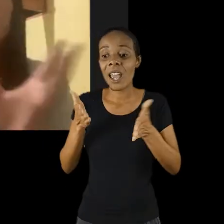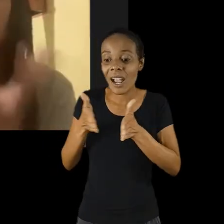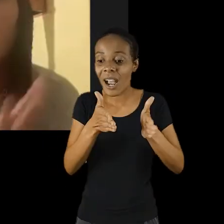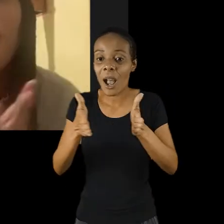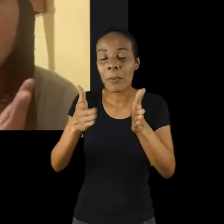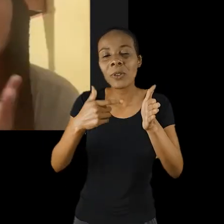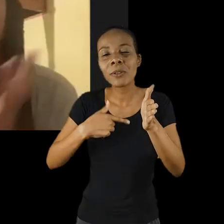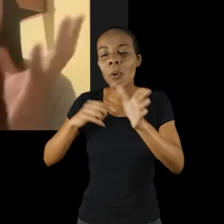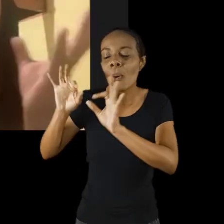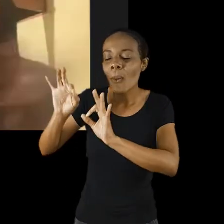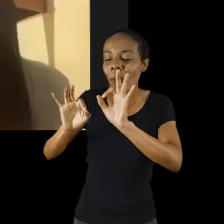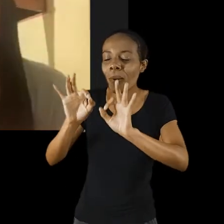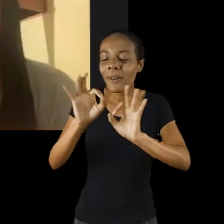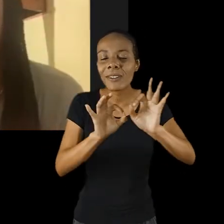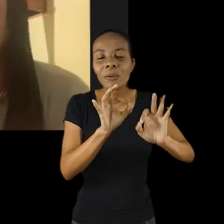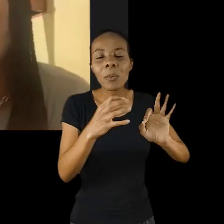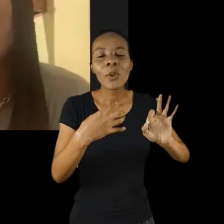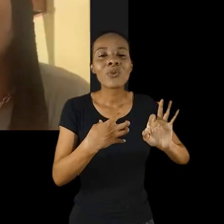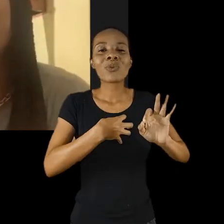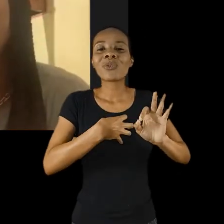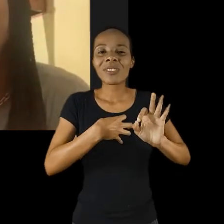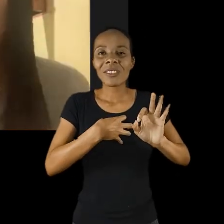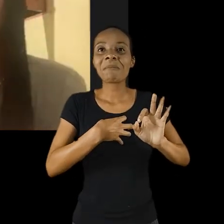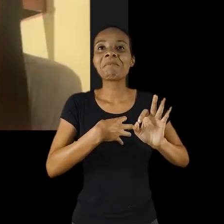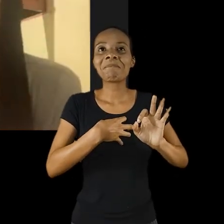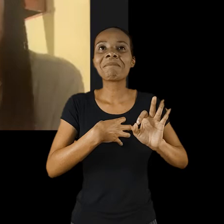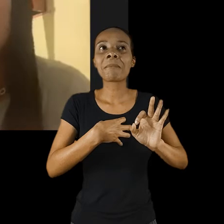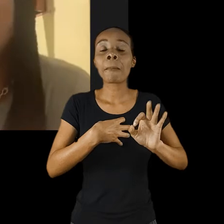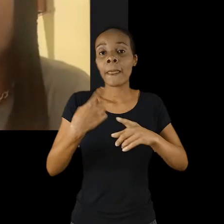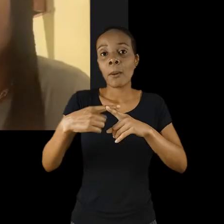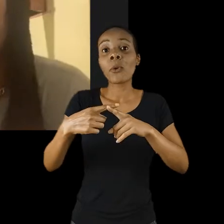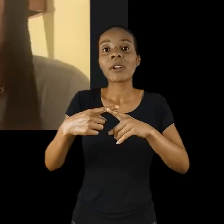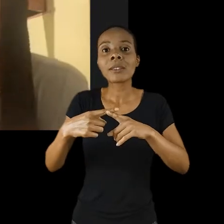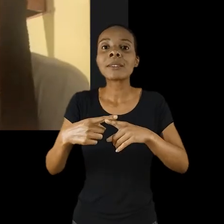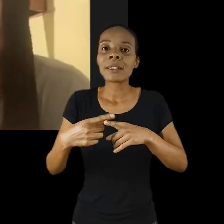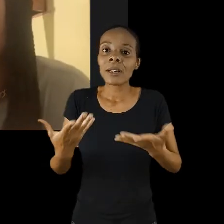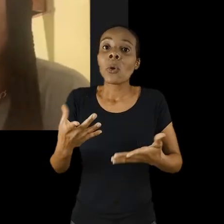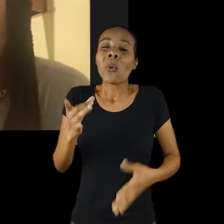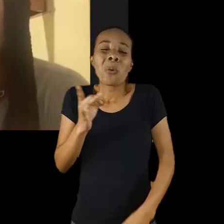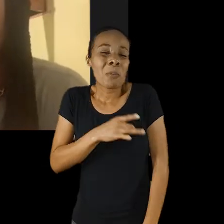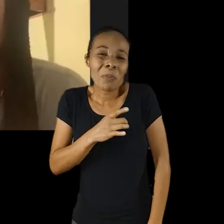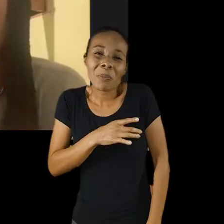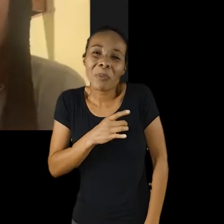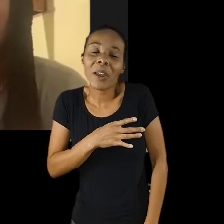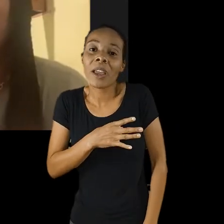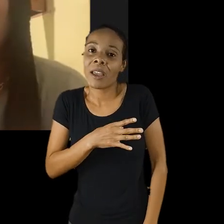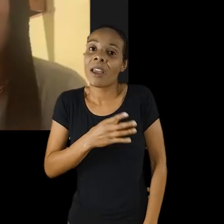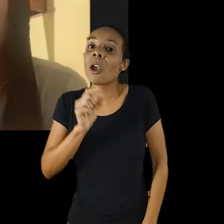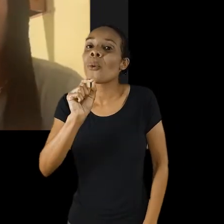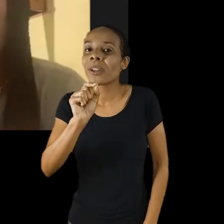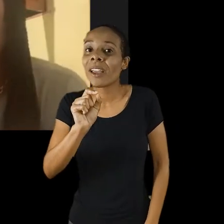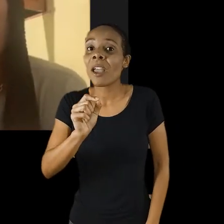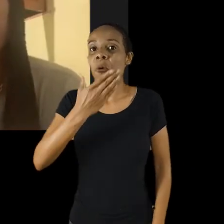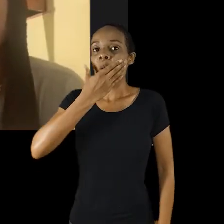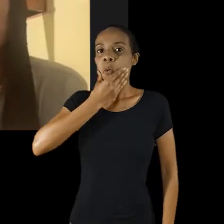alguma forma, dizer assim, ó, cara... Porque o medo é um homem, a gente sabe também que o medo é um cara, né? Um cara branco, chato